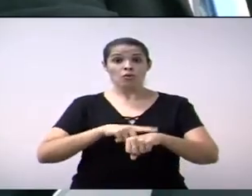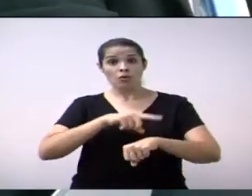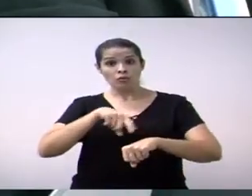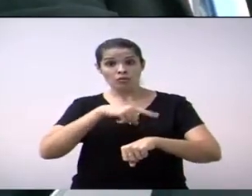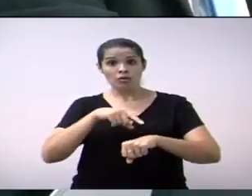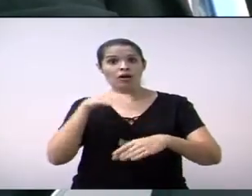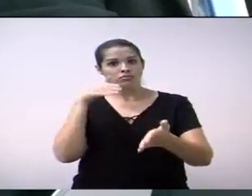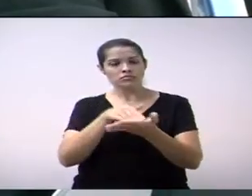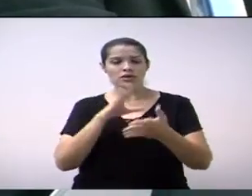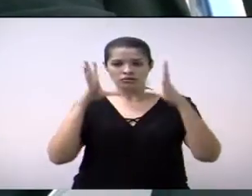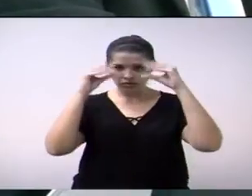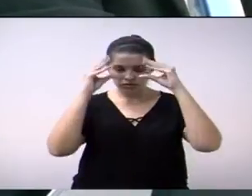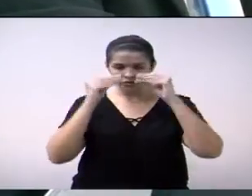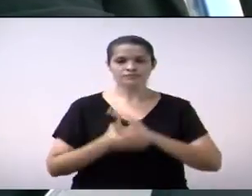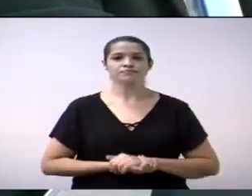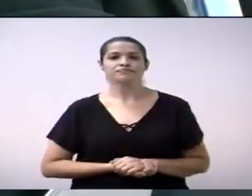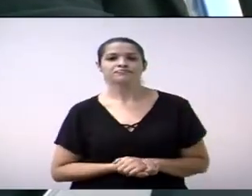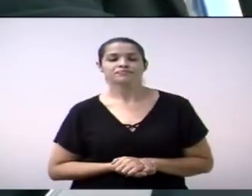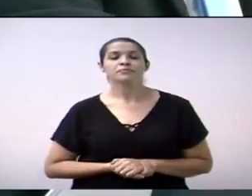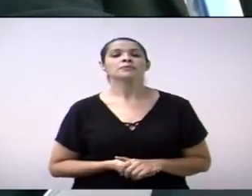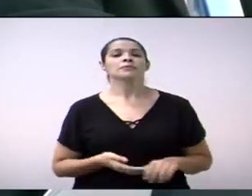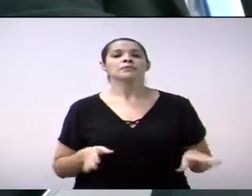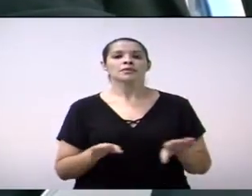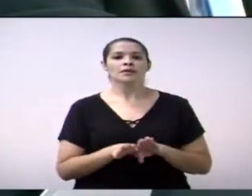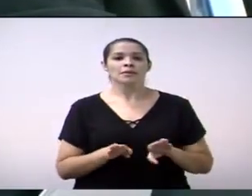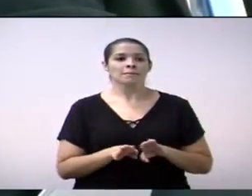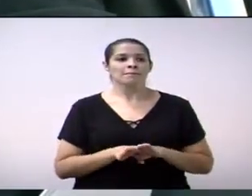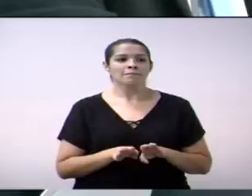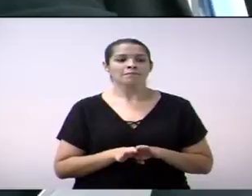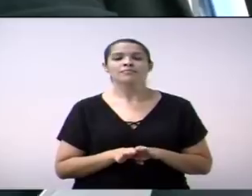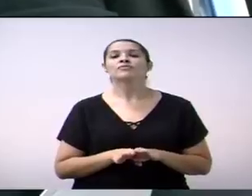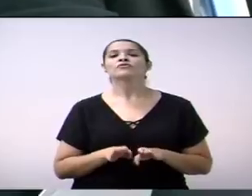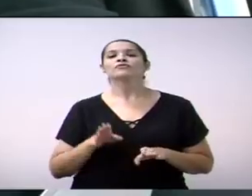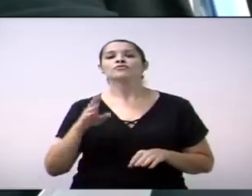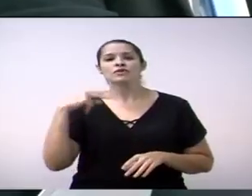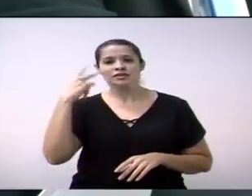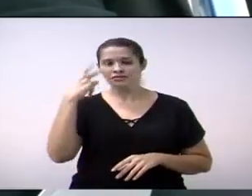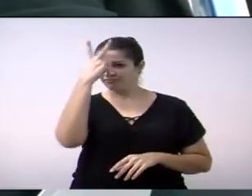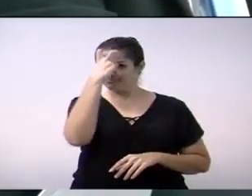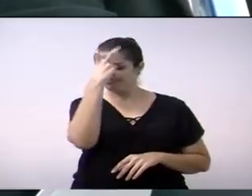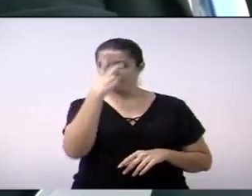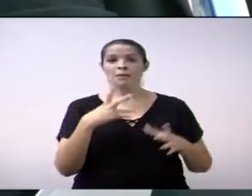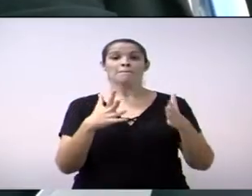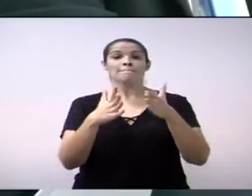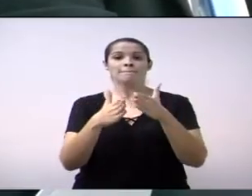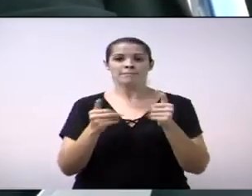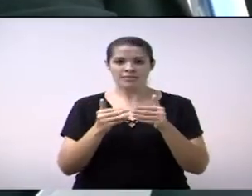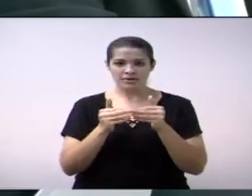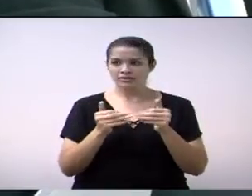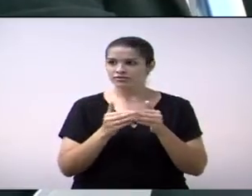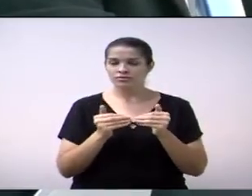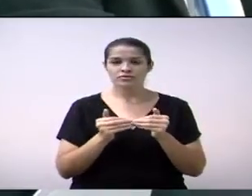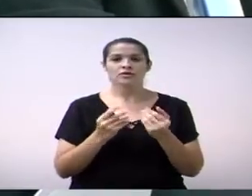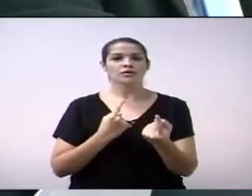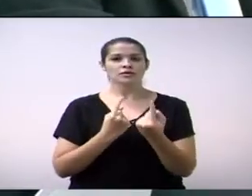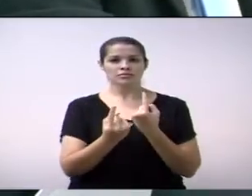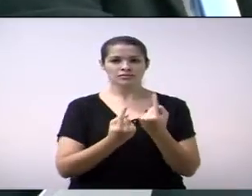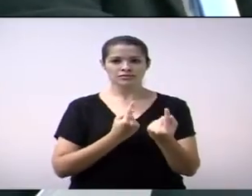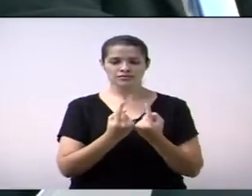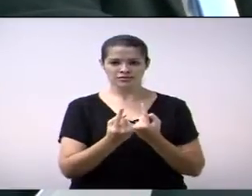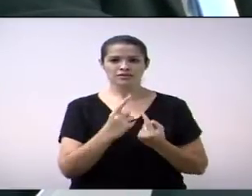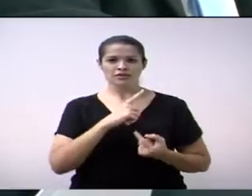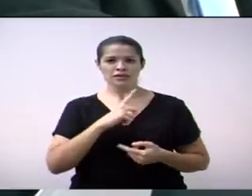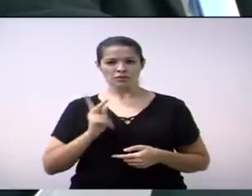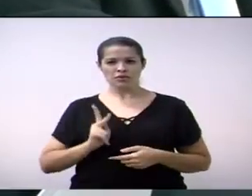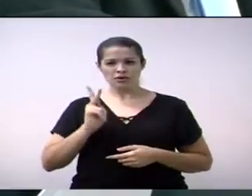ao Executivo a possibilidade de transformar a estrada de servidão, que se inicia entre os quilômetros 120 e 121,